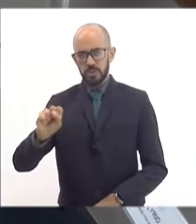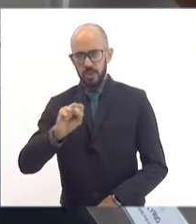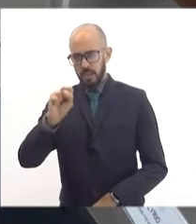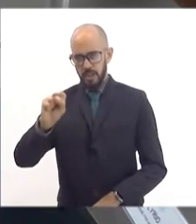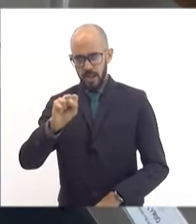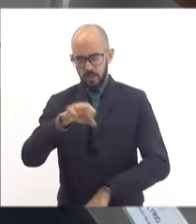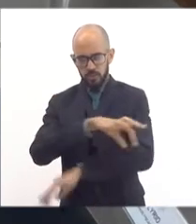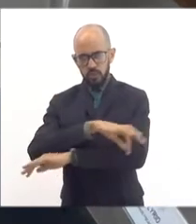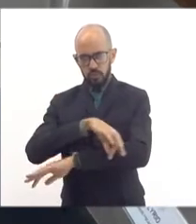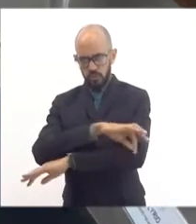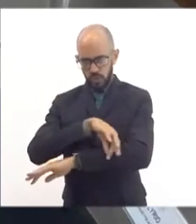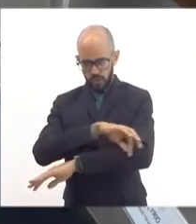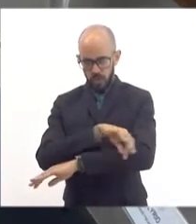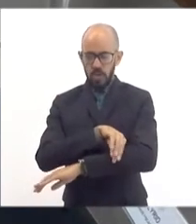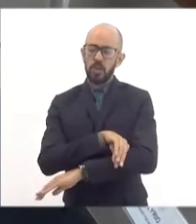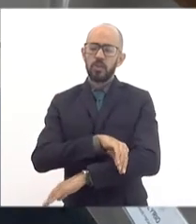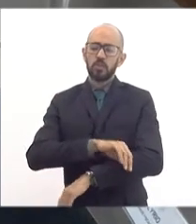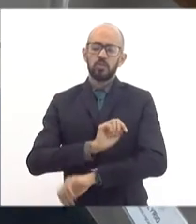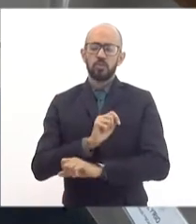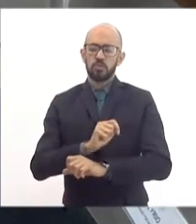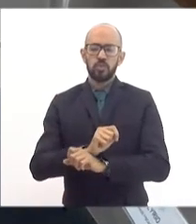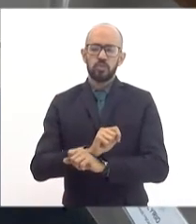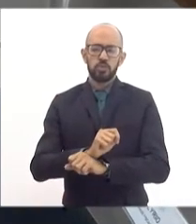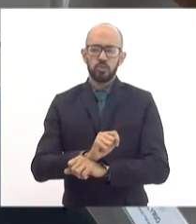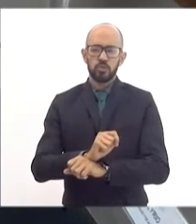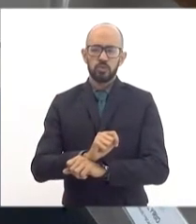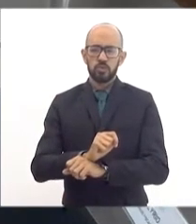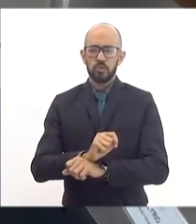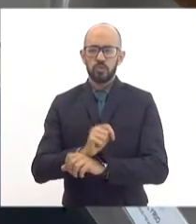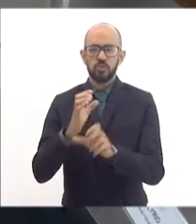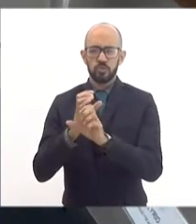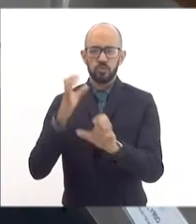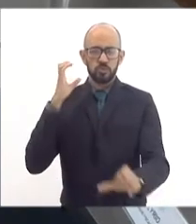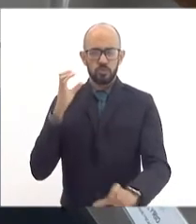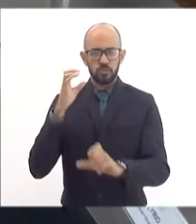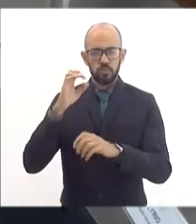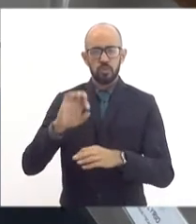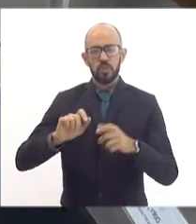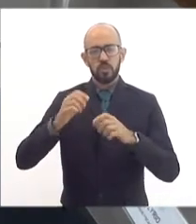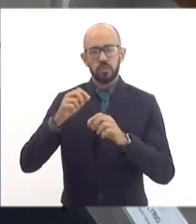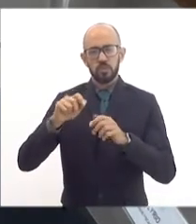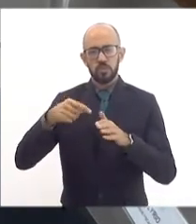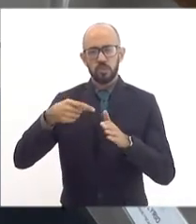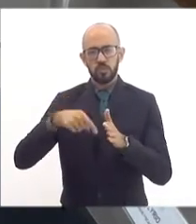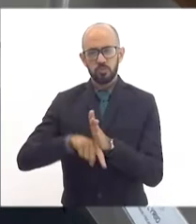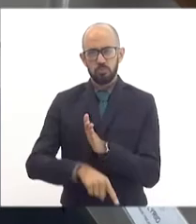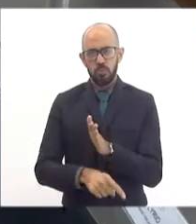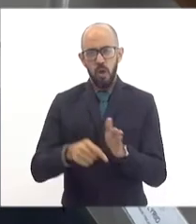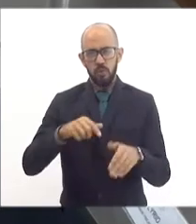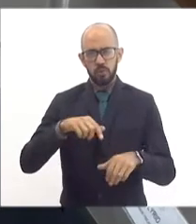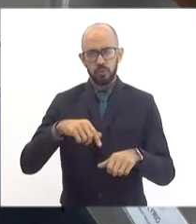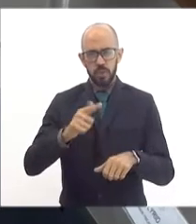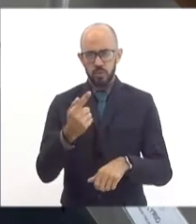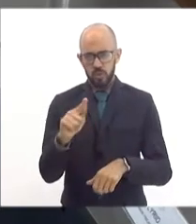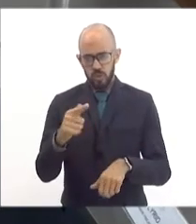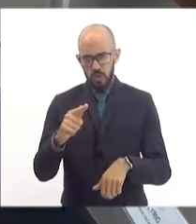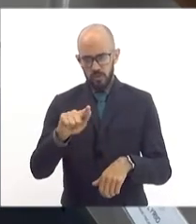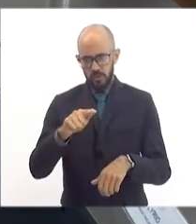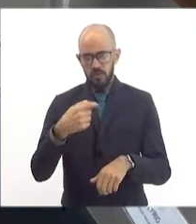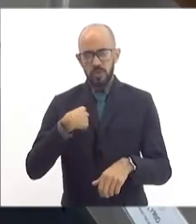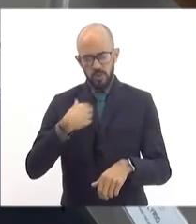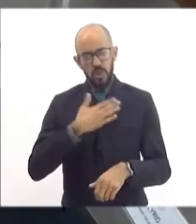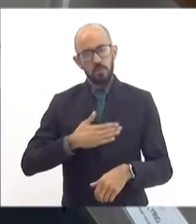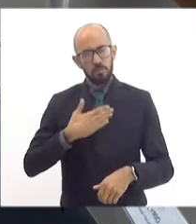Engenheiros, Arquitetos e Geólogos do Estado do Rio de Janeiro, que eu tenho o prazer de ser um